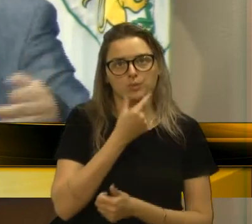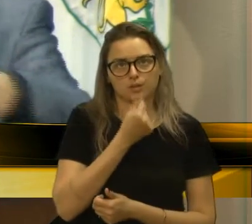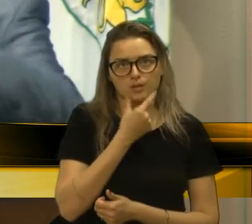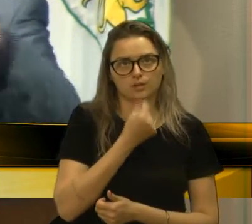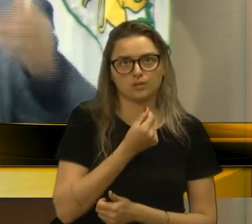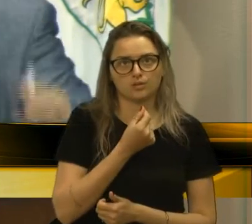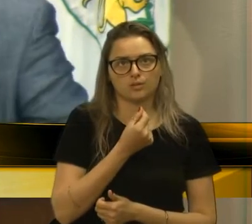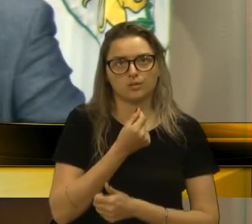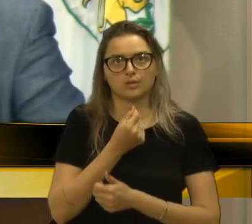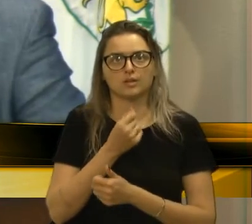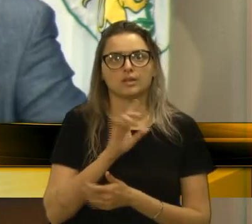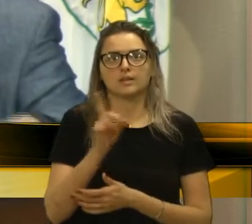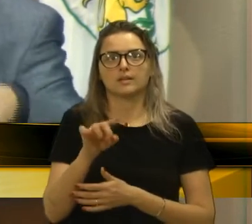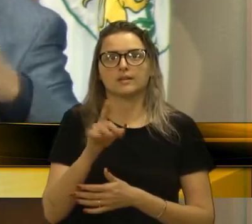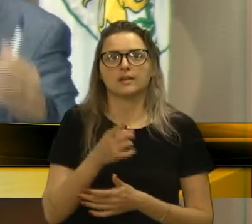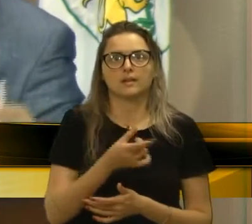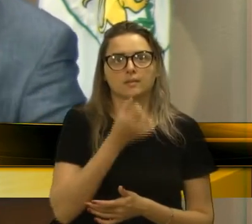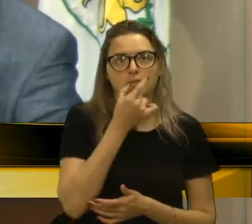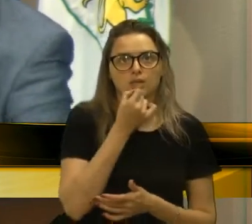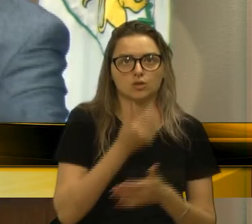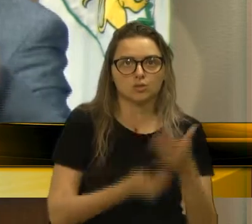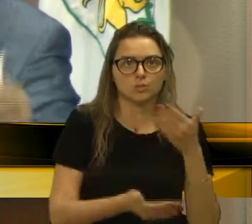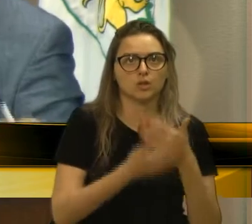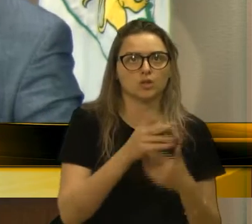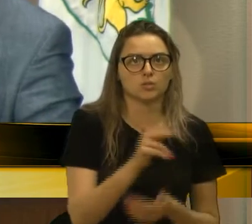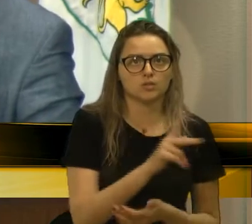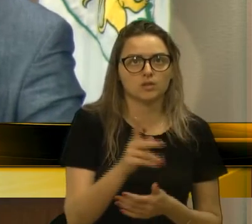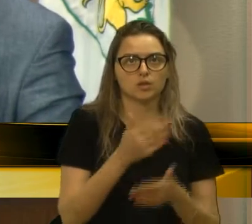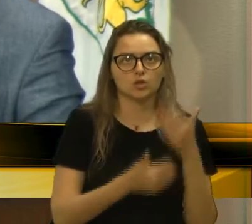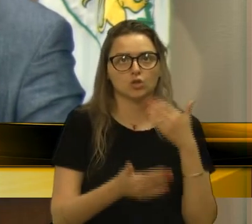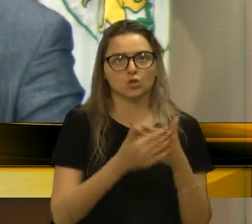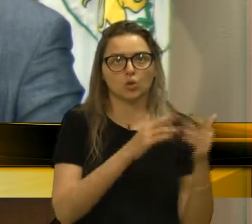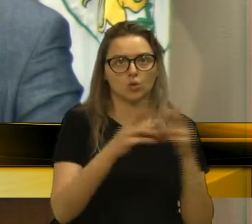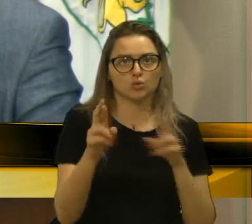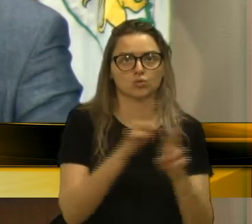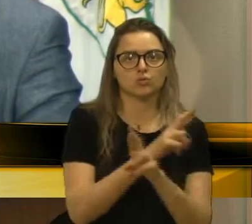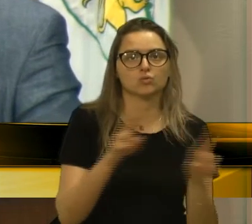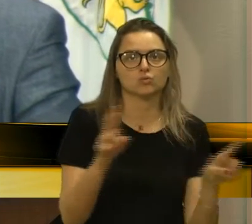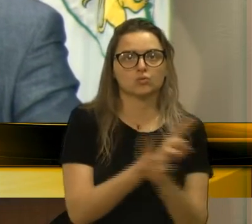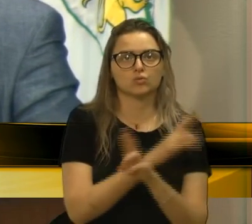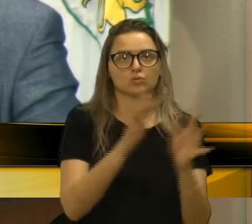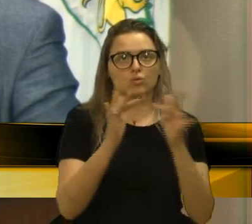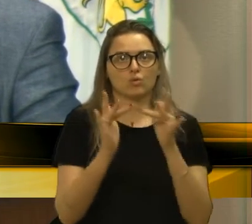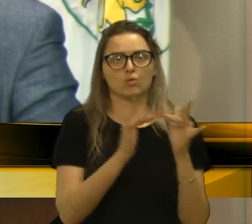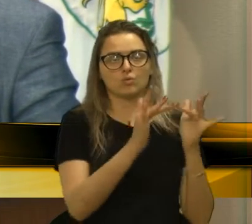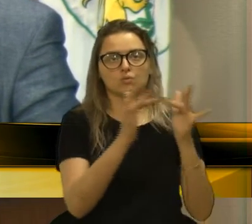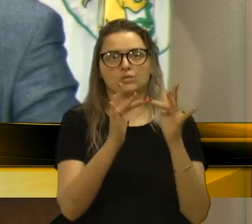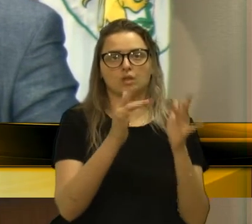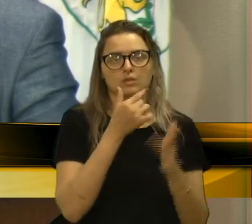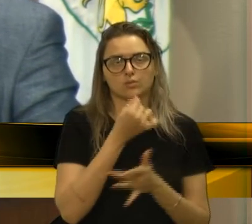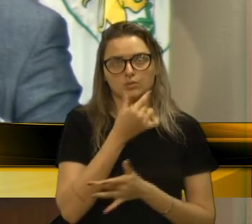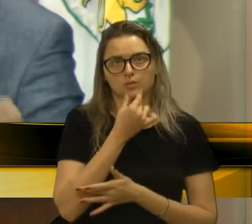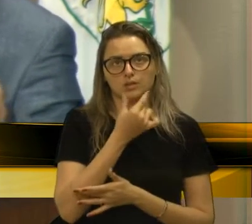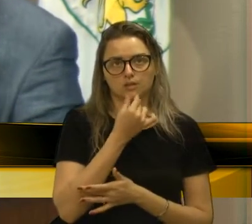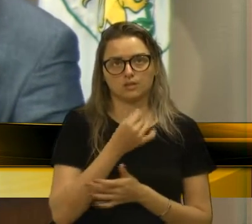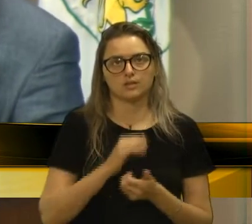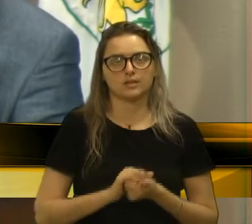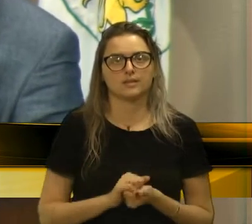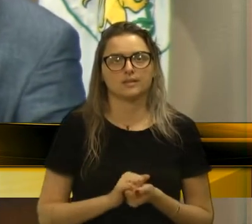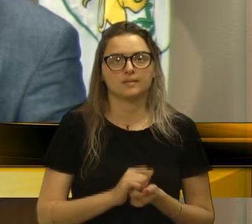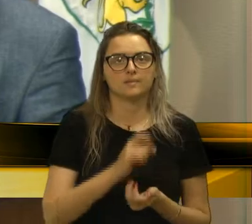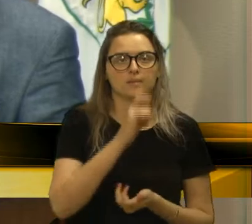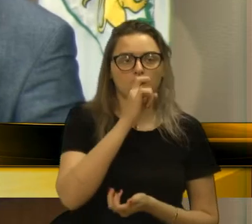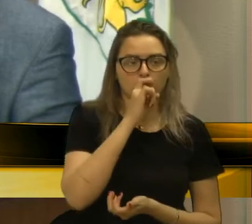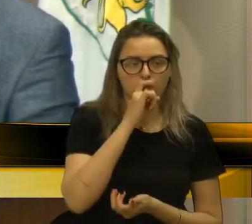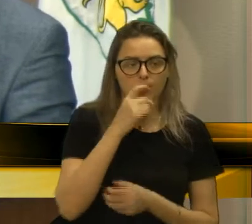não foi assim, medicamento para toda a escola, para todos os professores, para todos que tiveram relação com esse menino de 10 anos. Então o pai